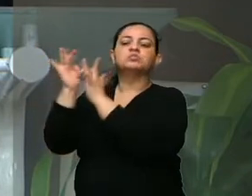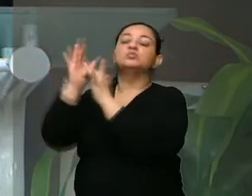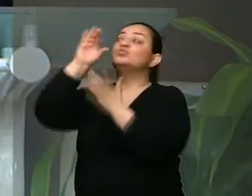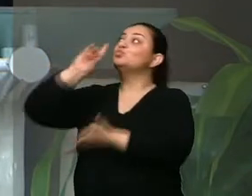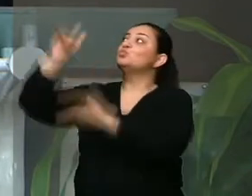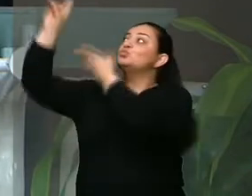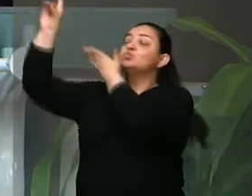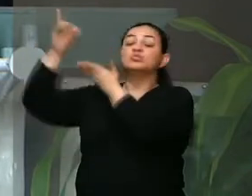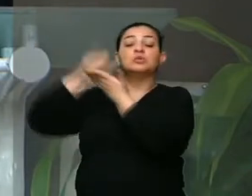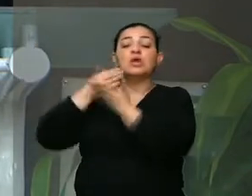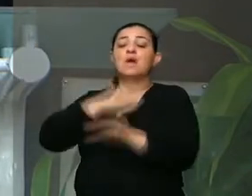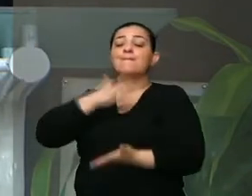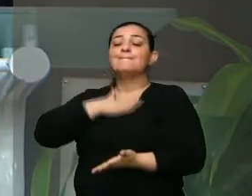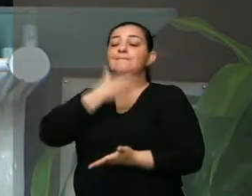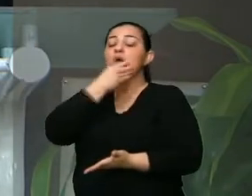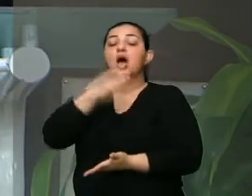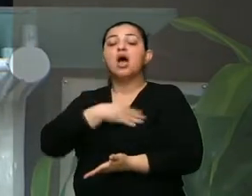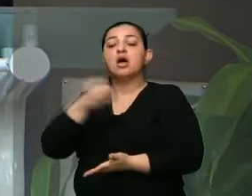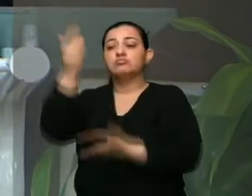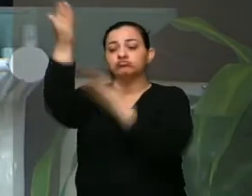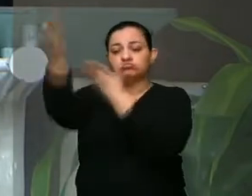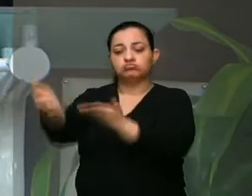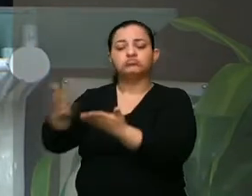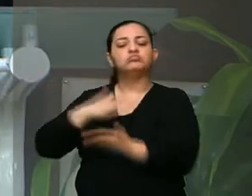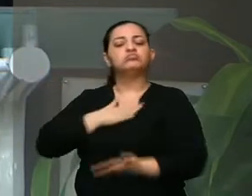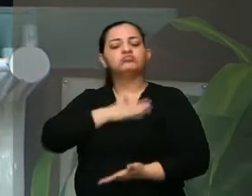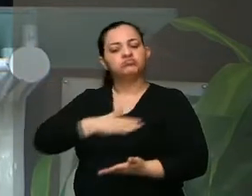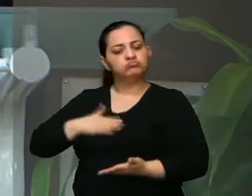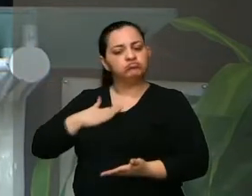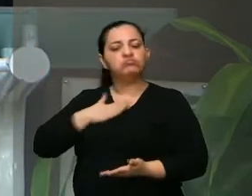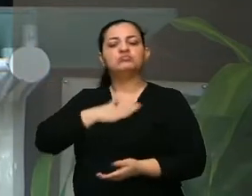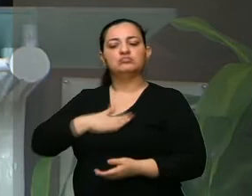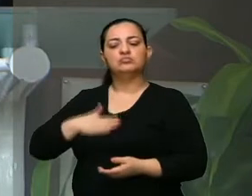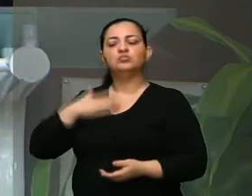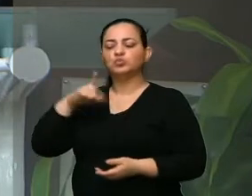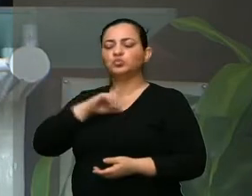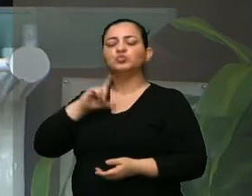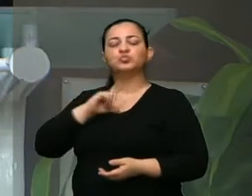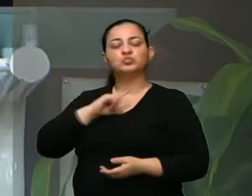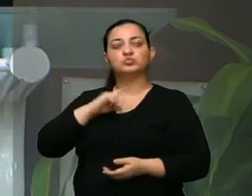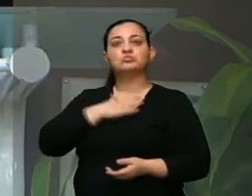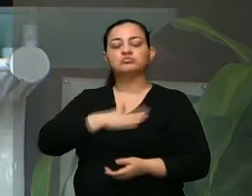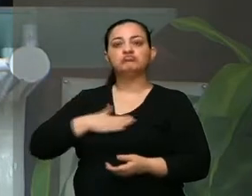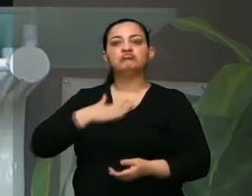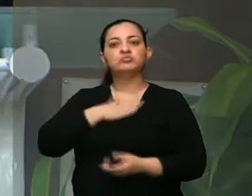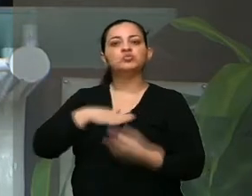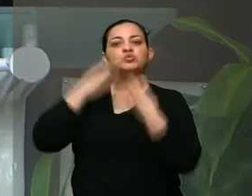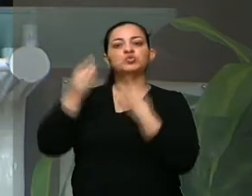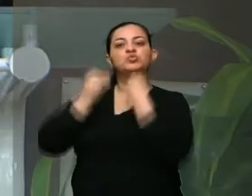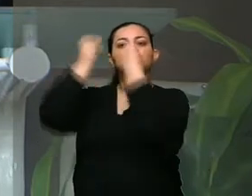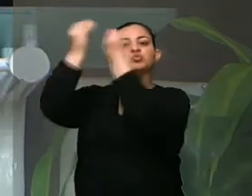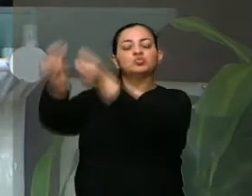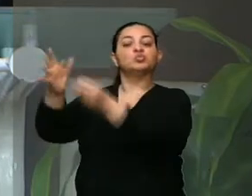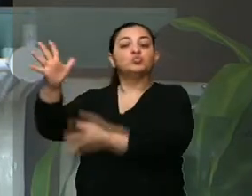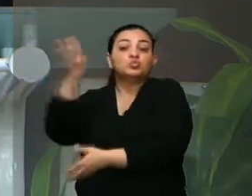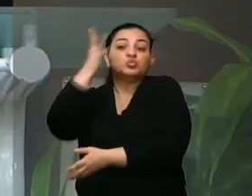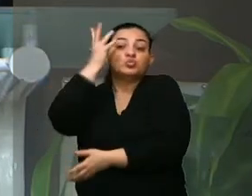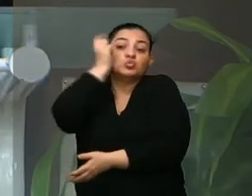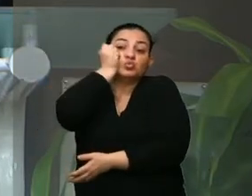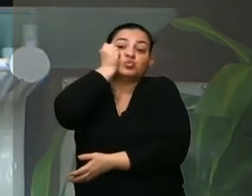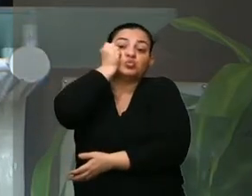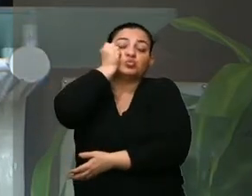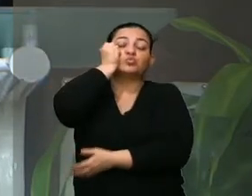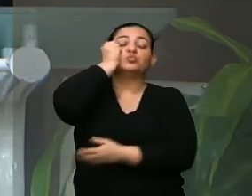estava dizendo este é o meu filho em quem eu tenho prazer e ali recebeu a adoção